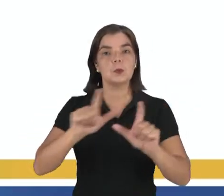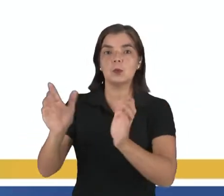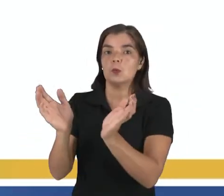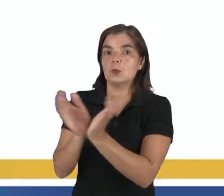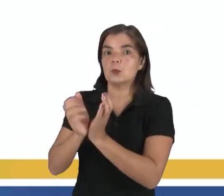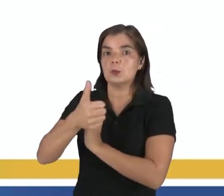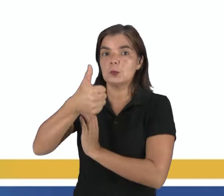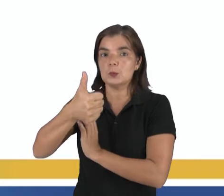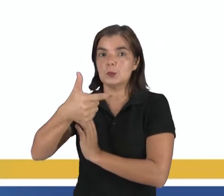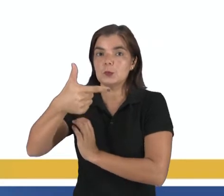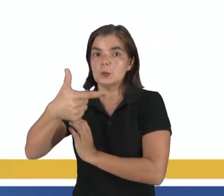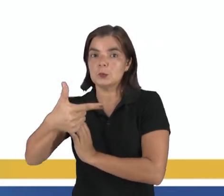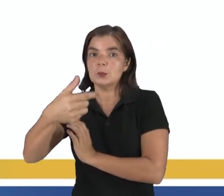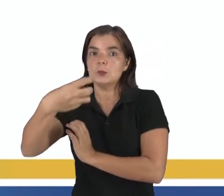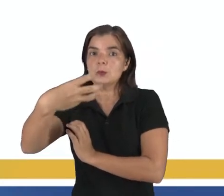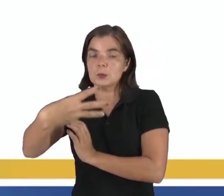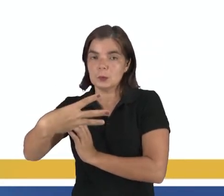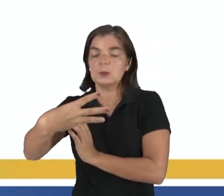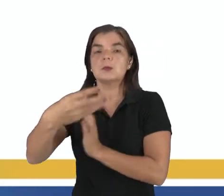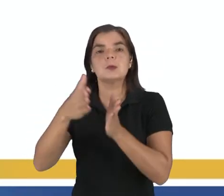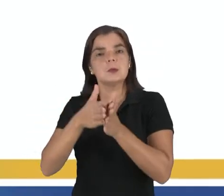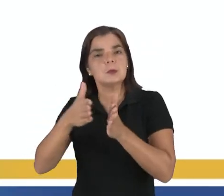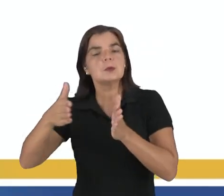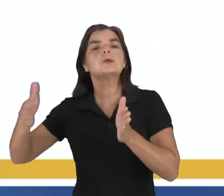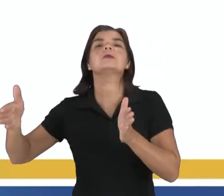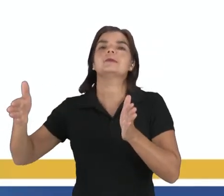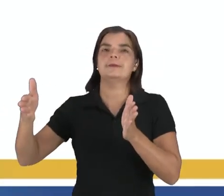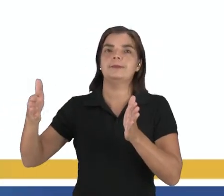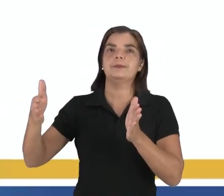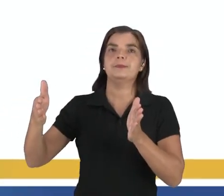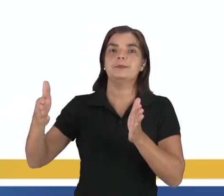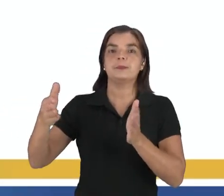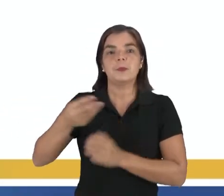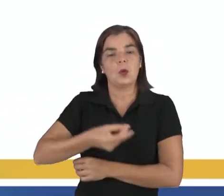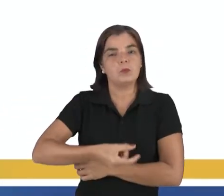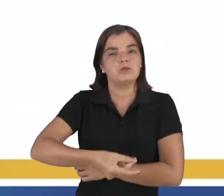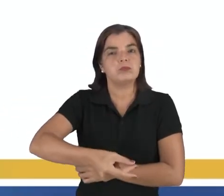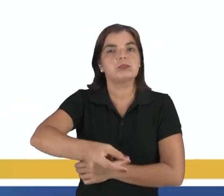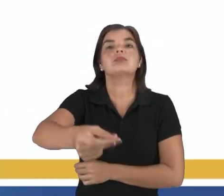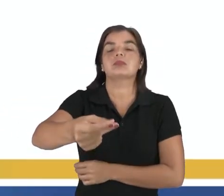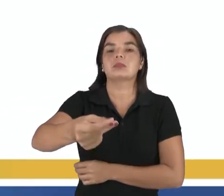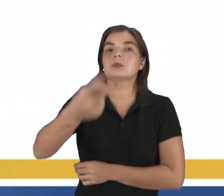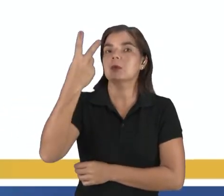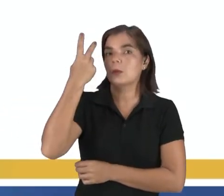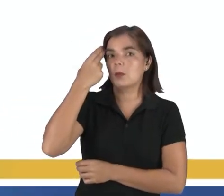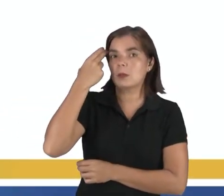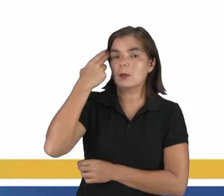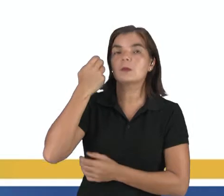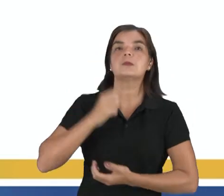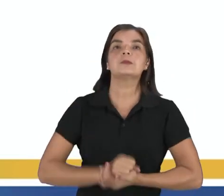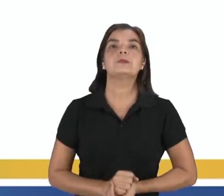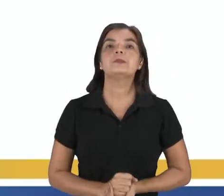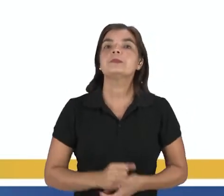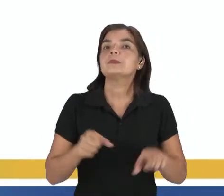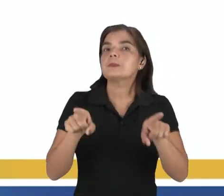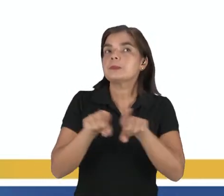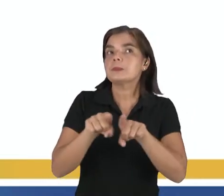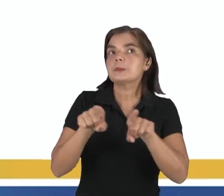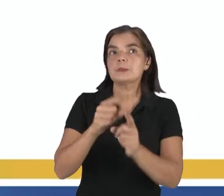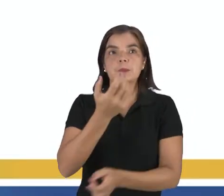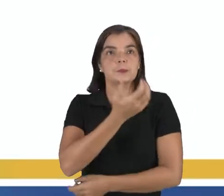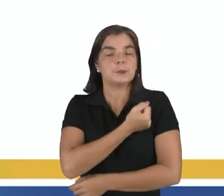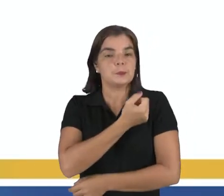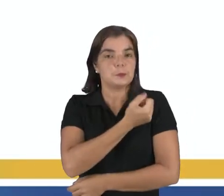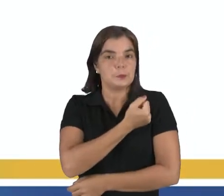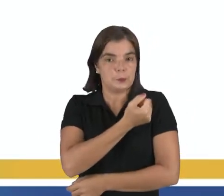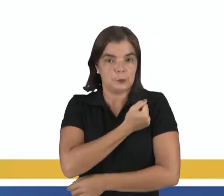conjunto 1, 2, 3, e aí ela vai tender para o infinito natural. E tomando valores